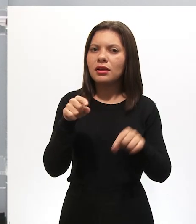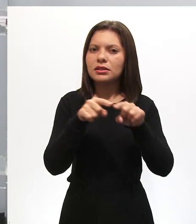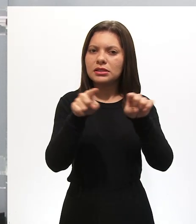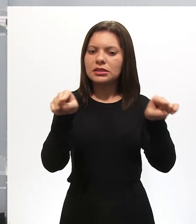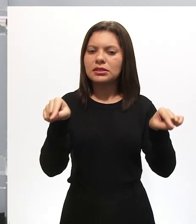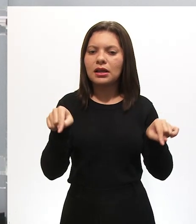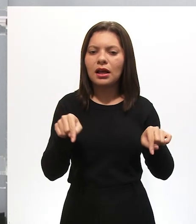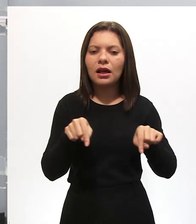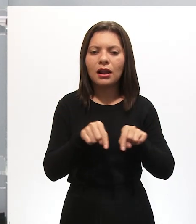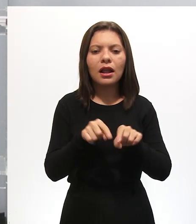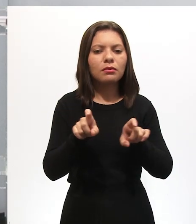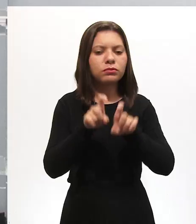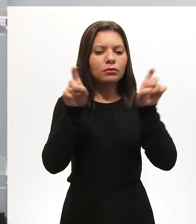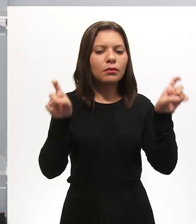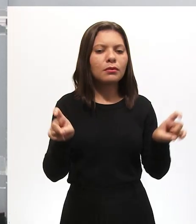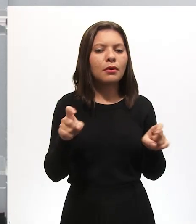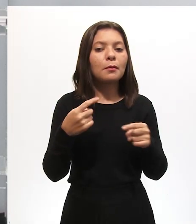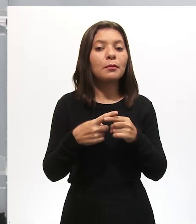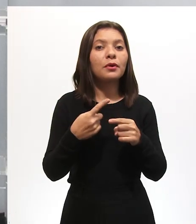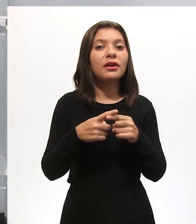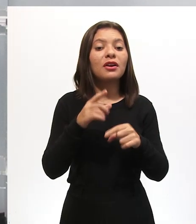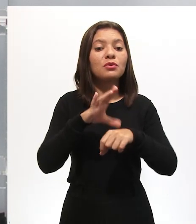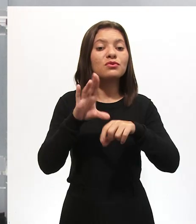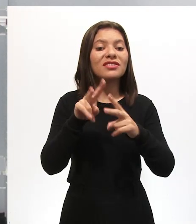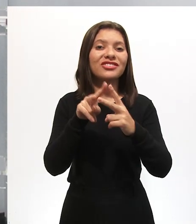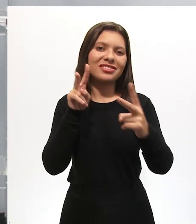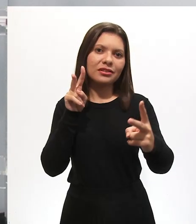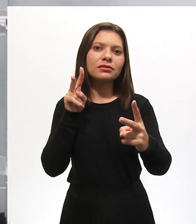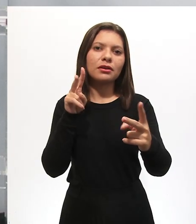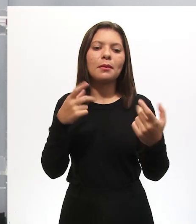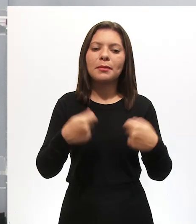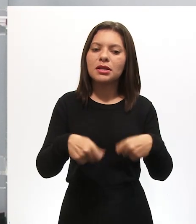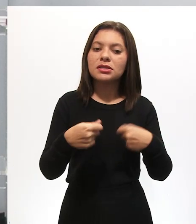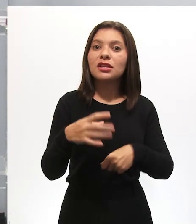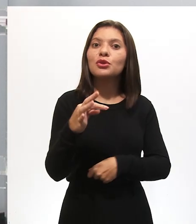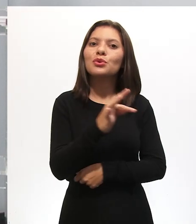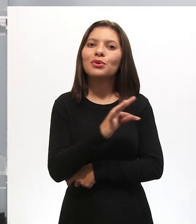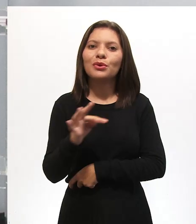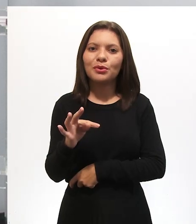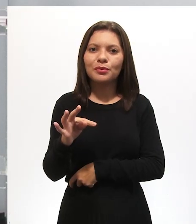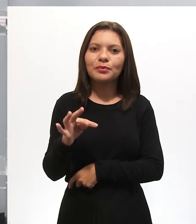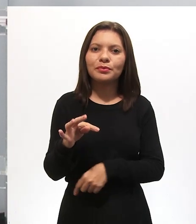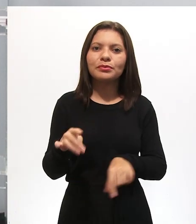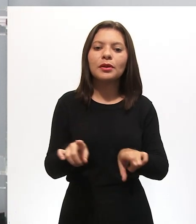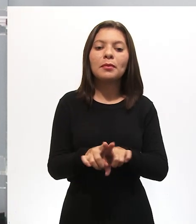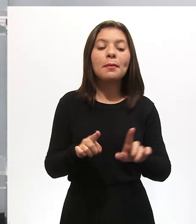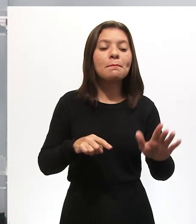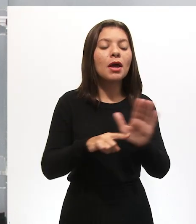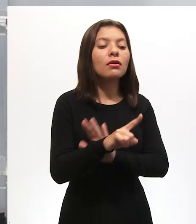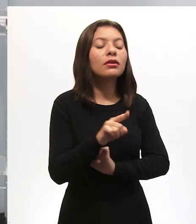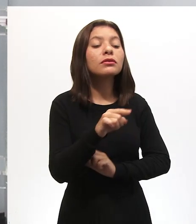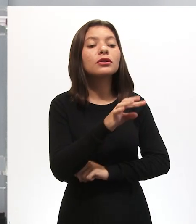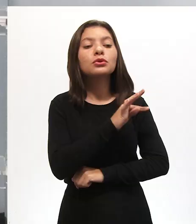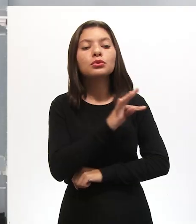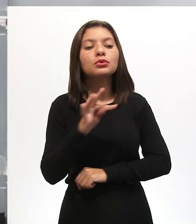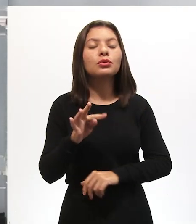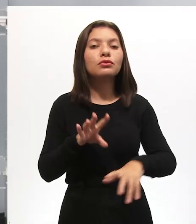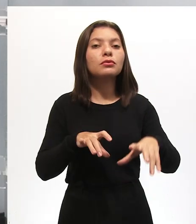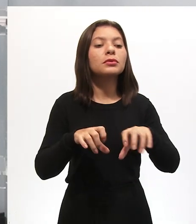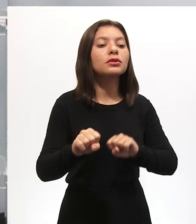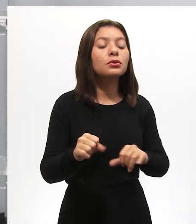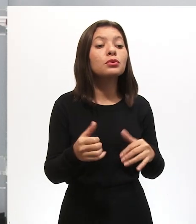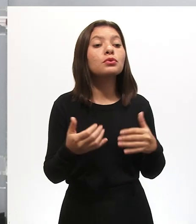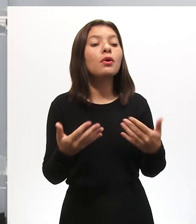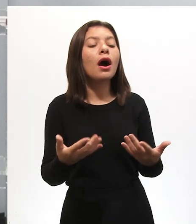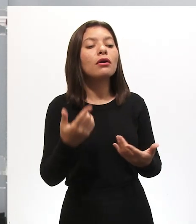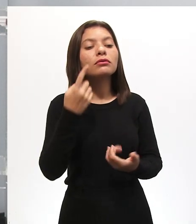informática, porque o curso é à distância. Cadê os tutores? Cadê os tutores? Tá, qual é a sua formação, tutor? Então, muita informação